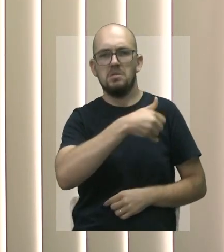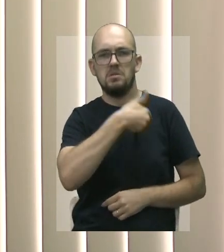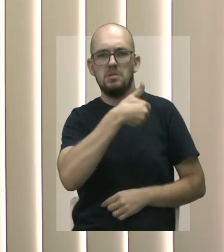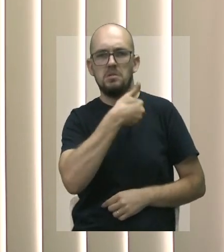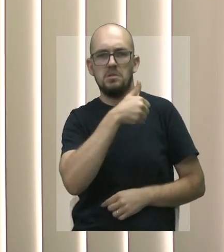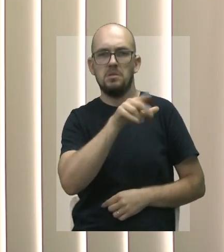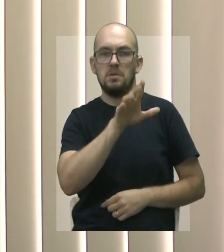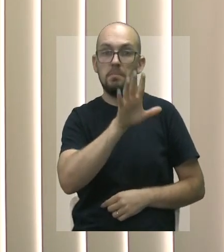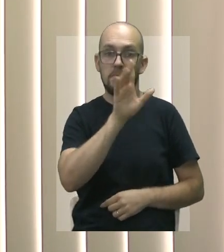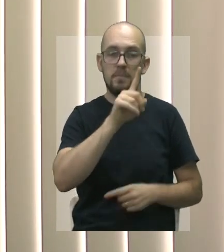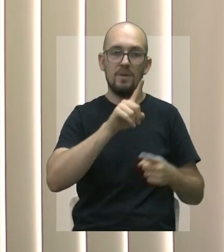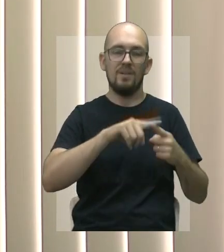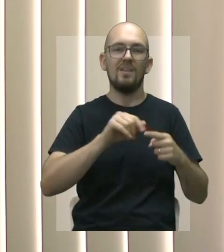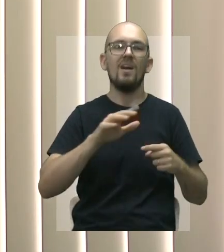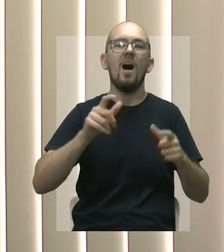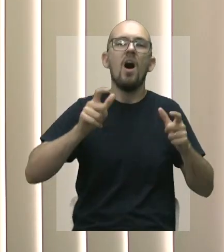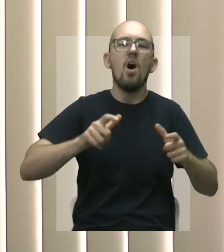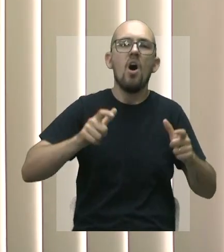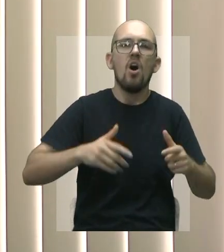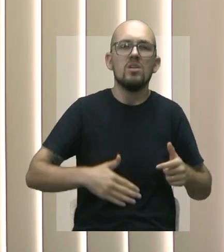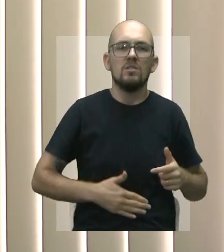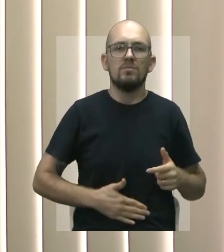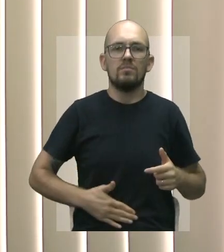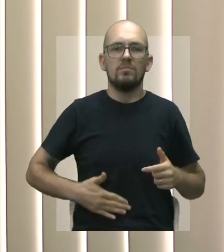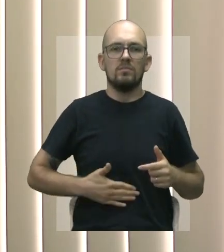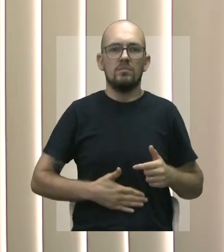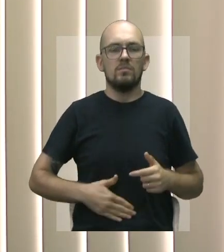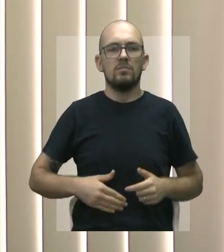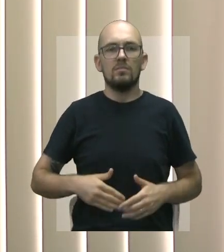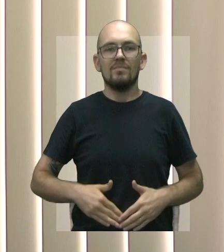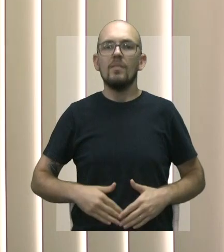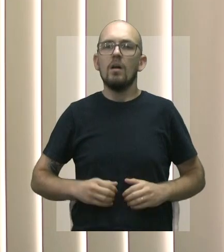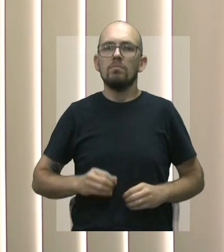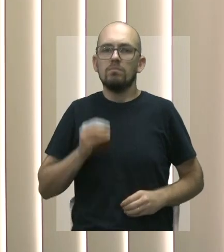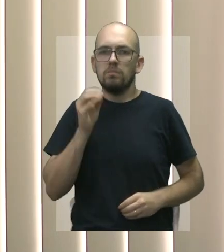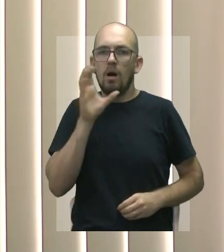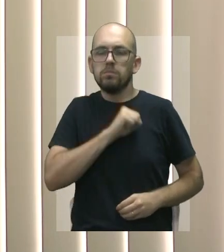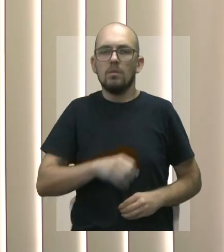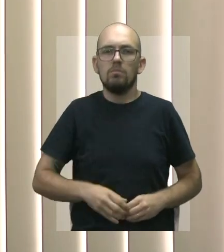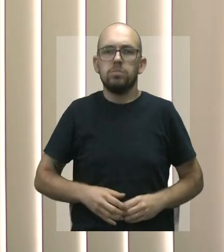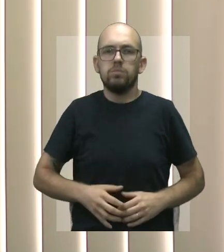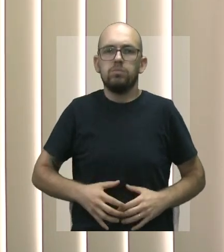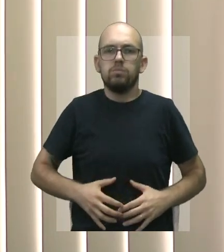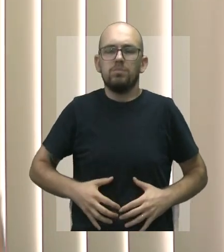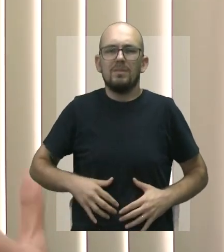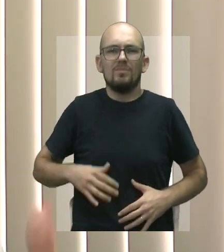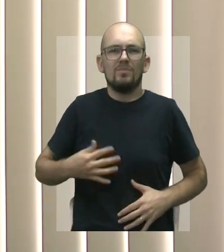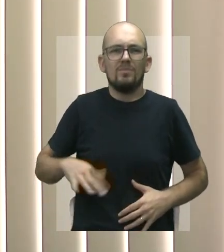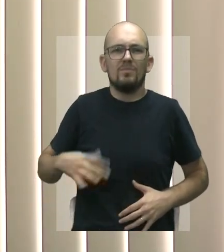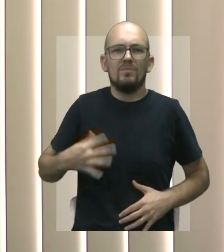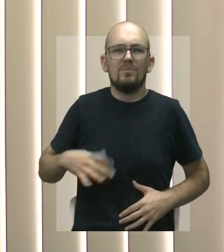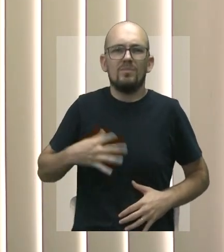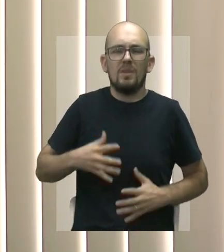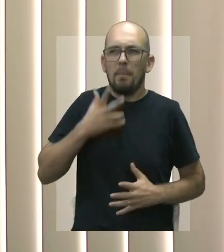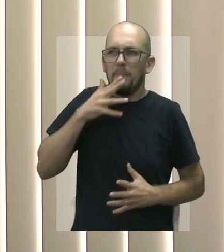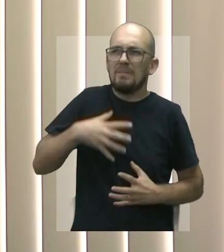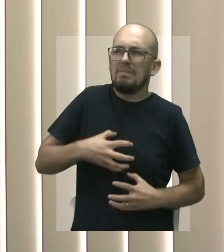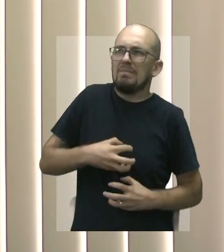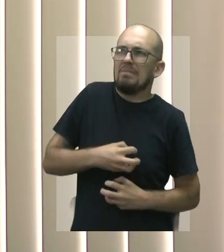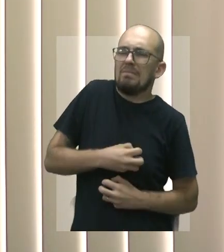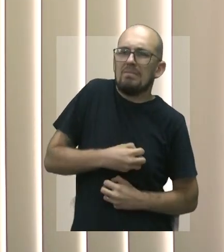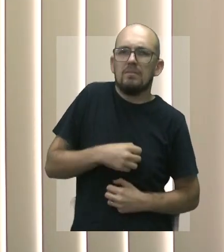frequente é a forma abdominal, então ele tem um crescimento muito rápido e pode causar sintomas como distensão abdominal, dor